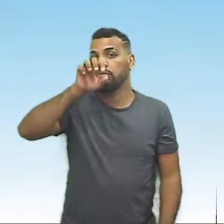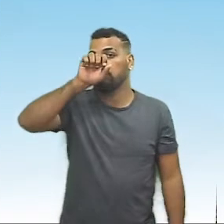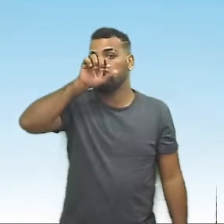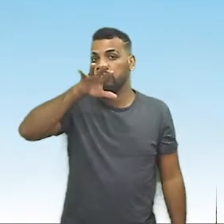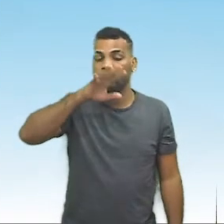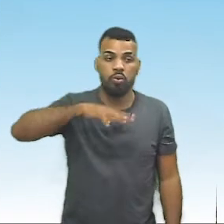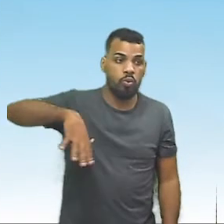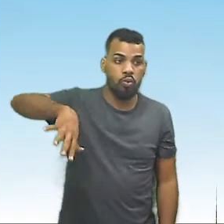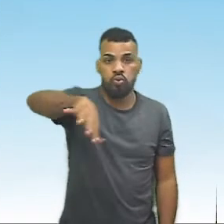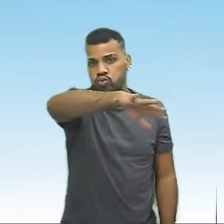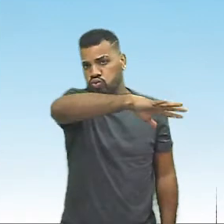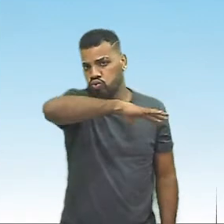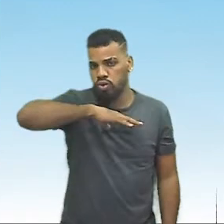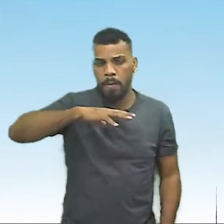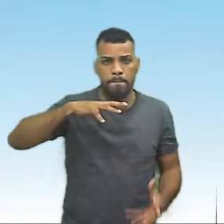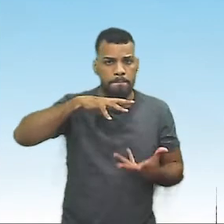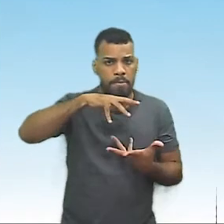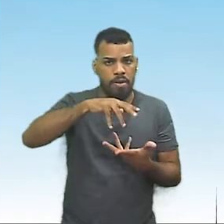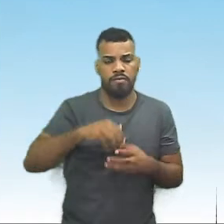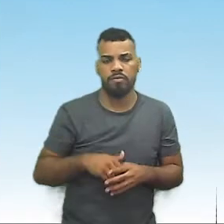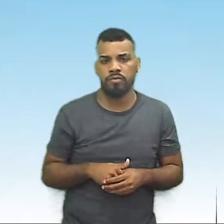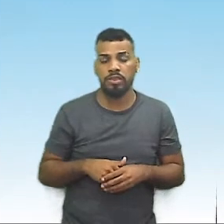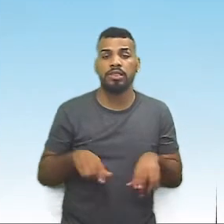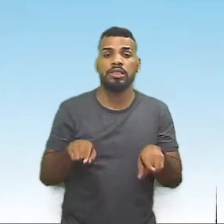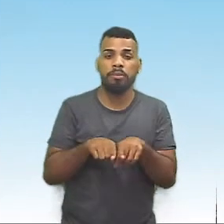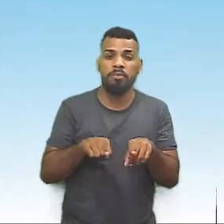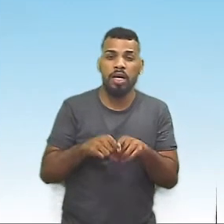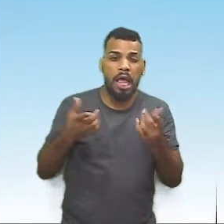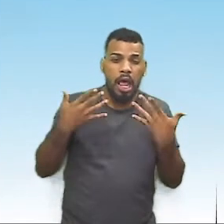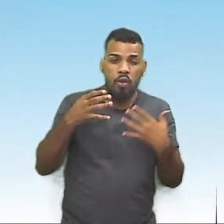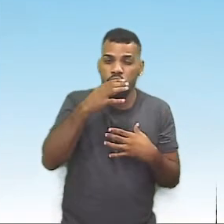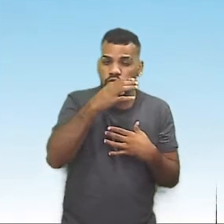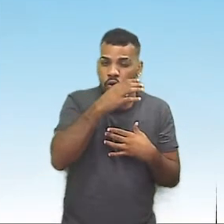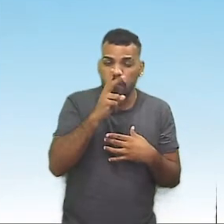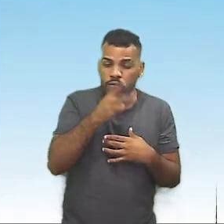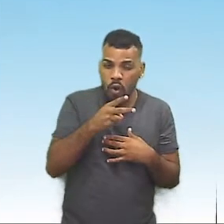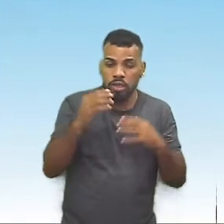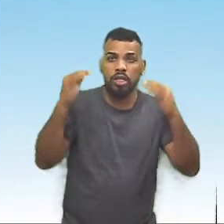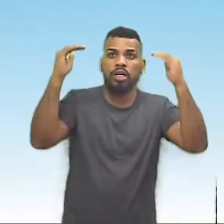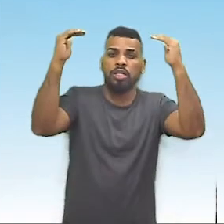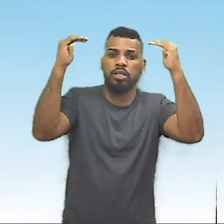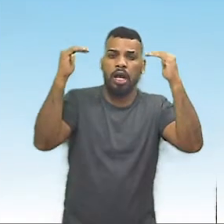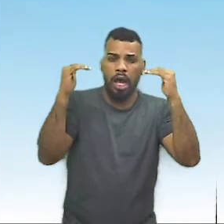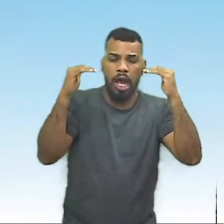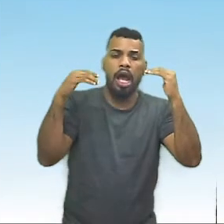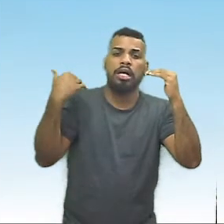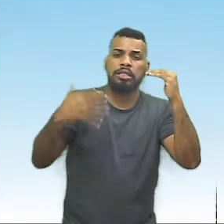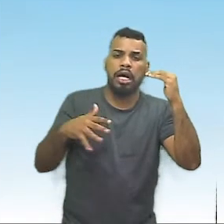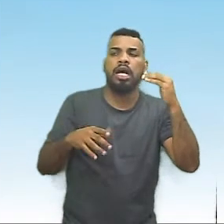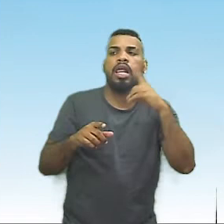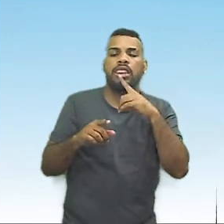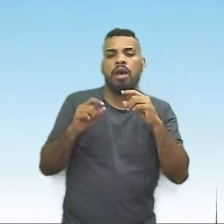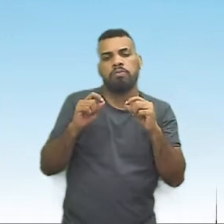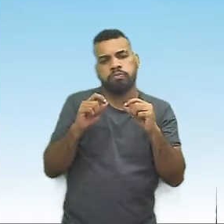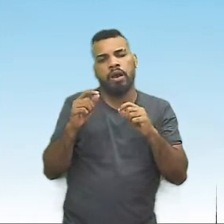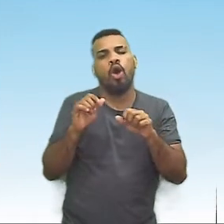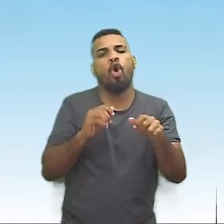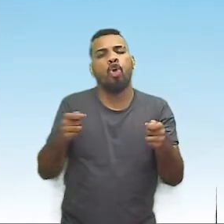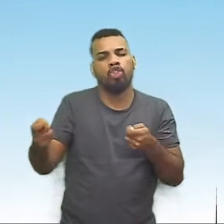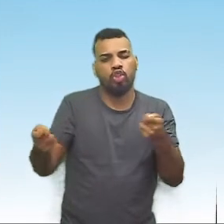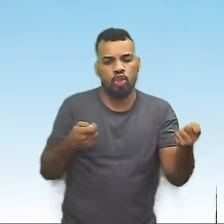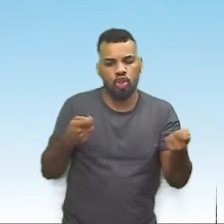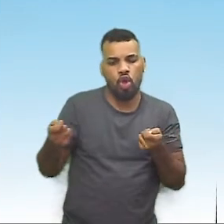e amenização do efeito estufa, ou seja, retira o carbono e metano da atmosfera,